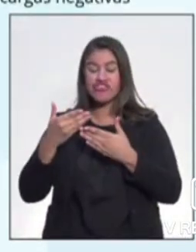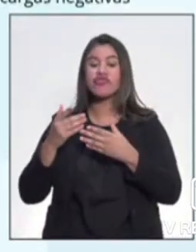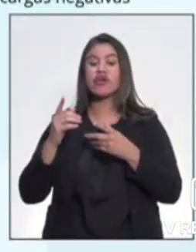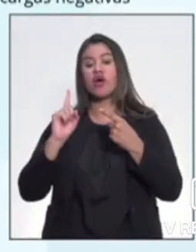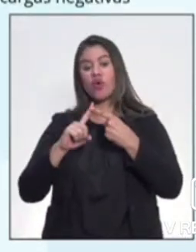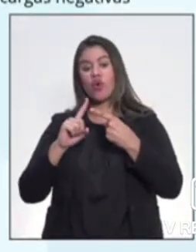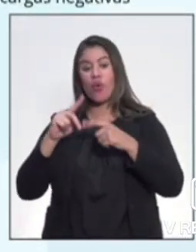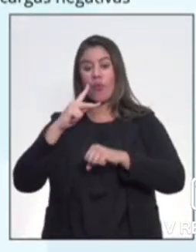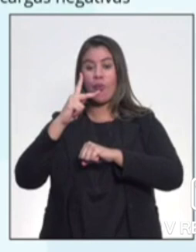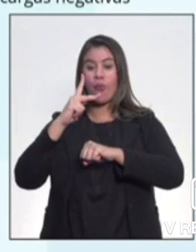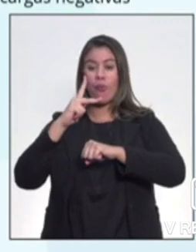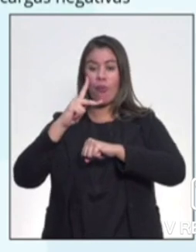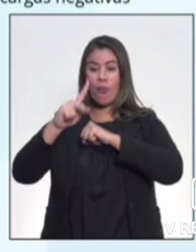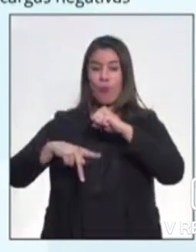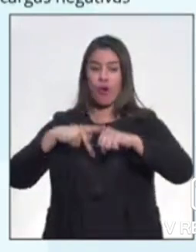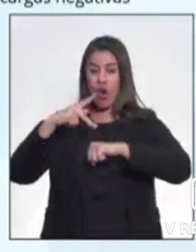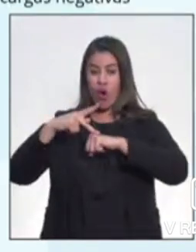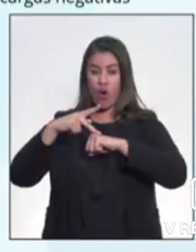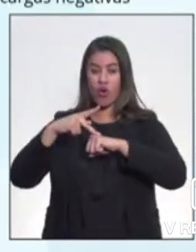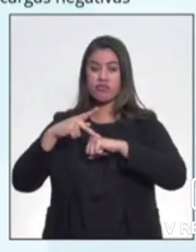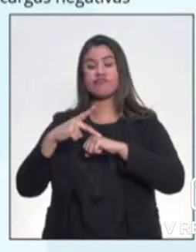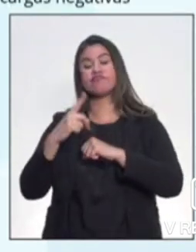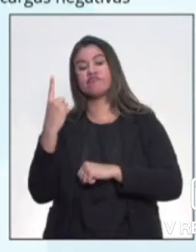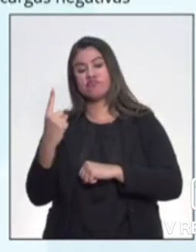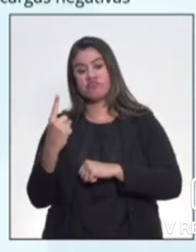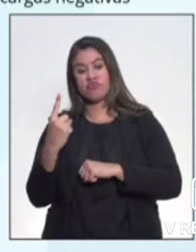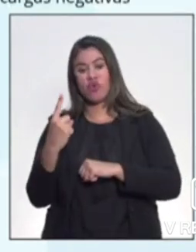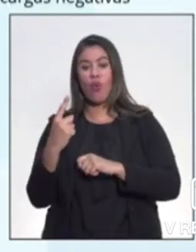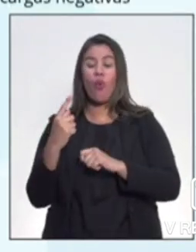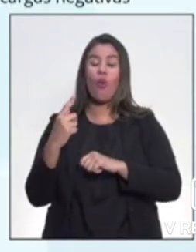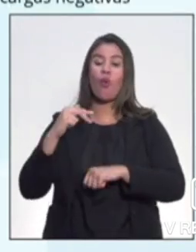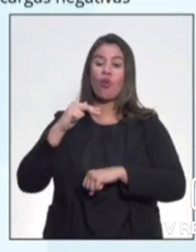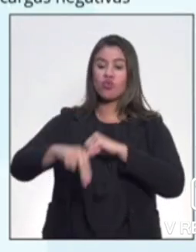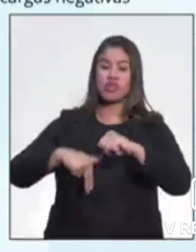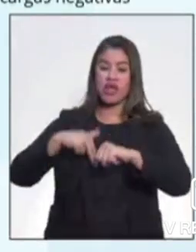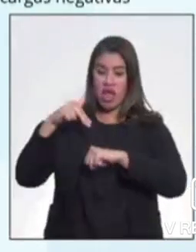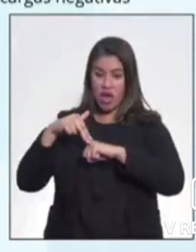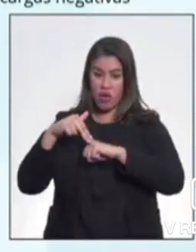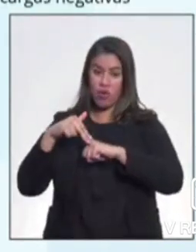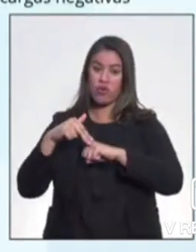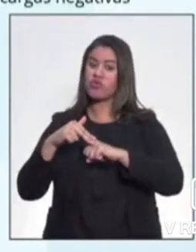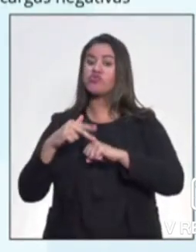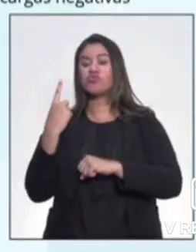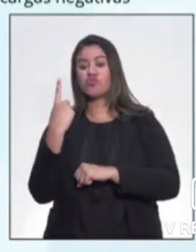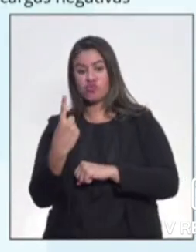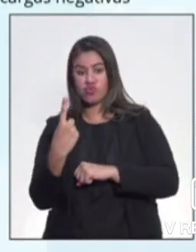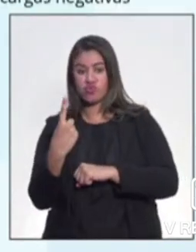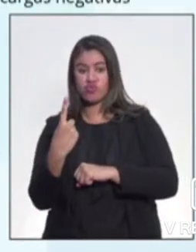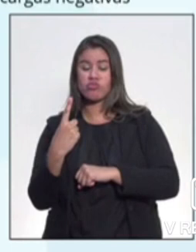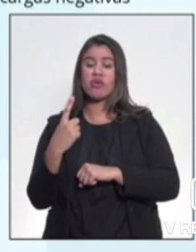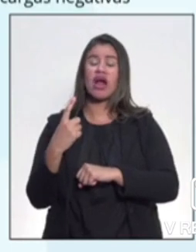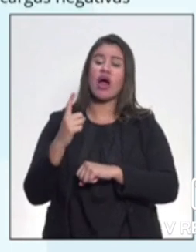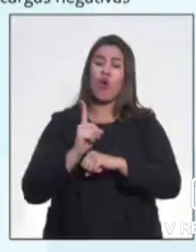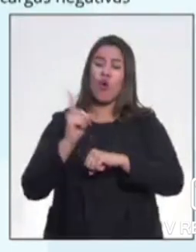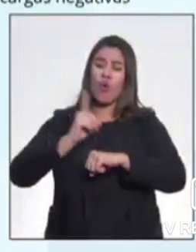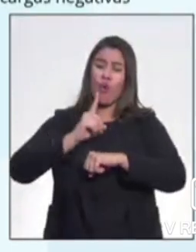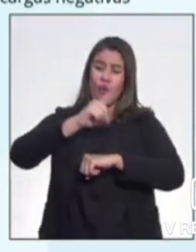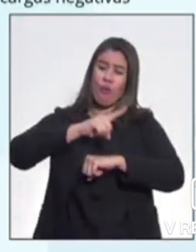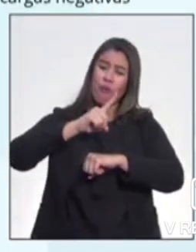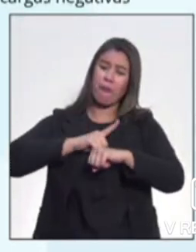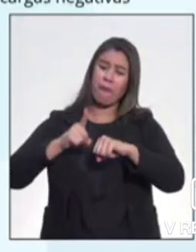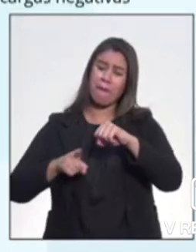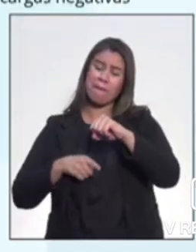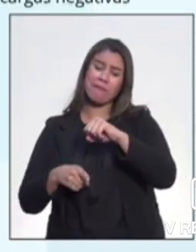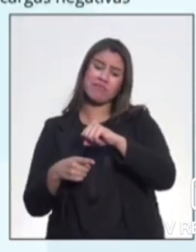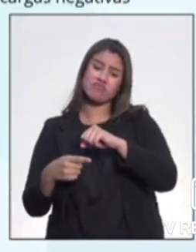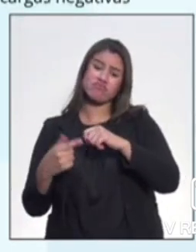1 também, e o elétron é uma massa muito pequena, que a gente acaba desprezando. Aí eu consigo medir o